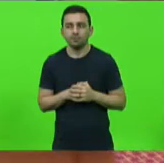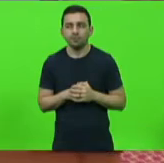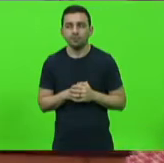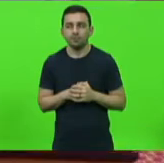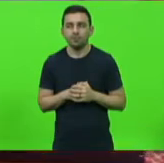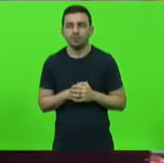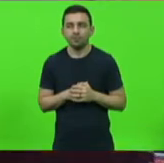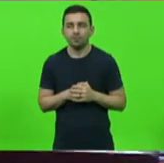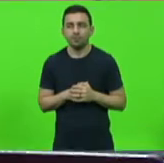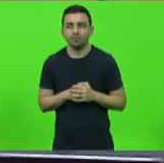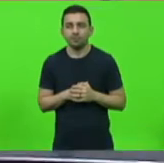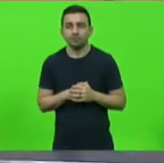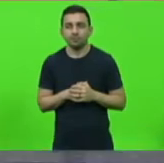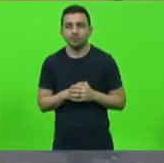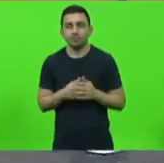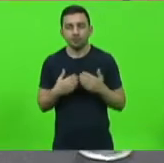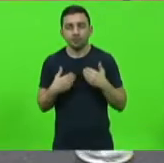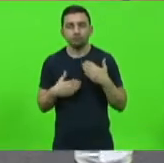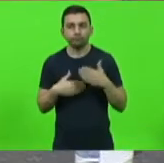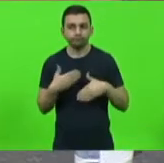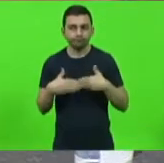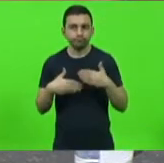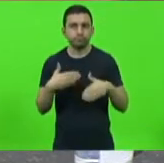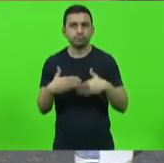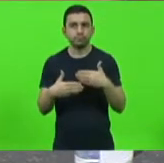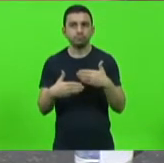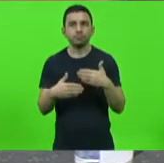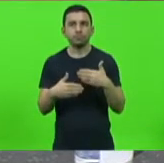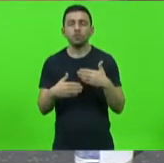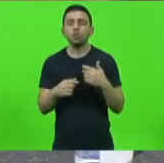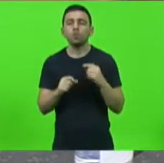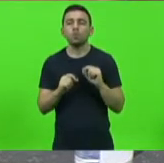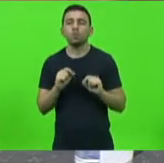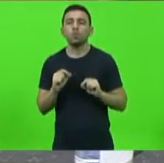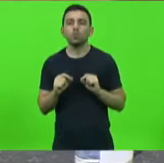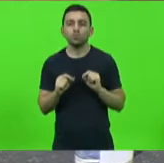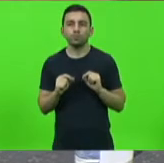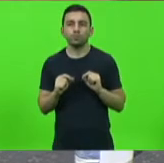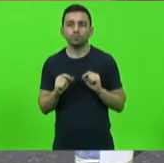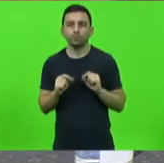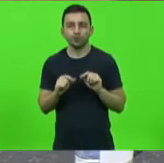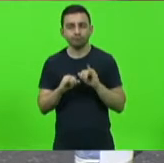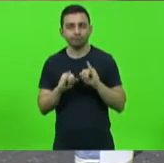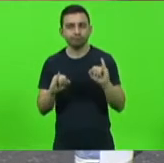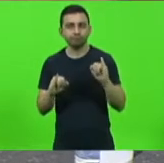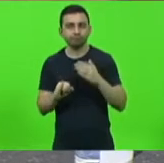eu faço o encaminhamento até por uma posição,